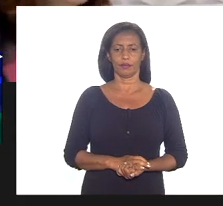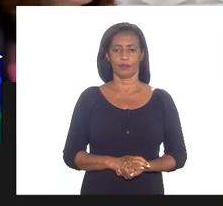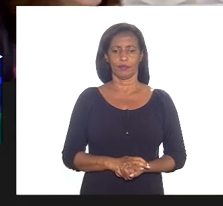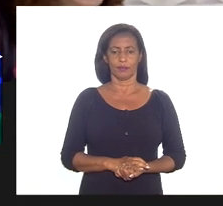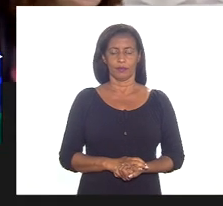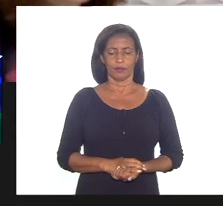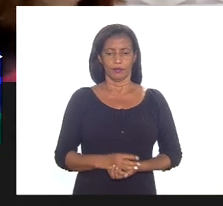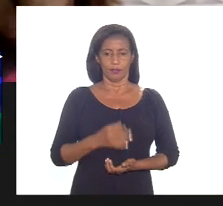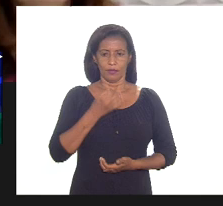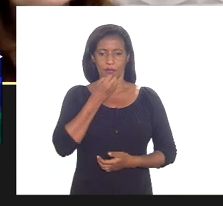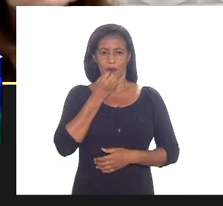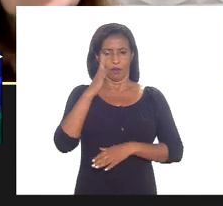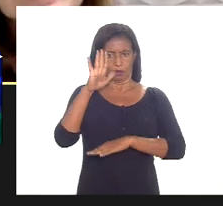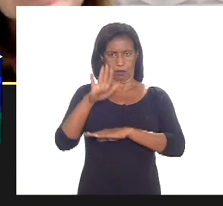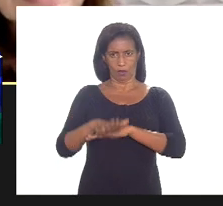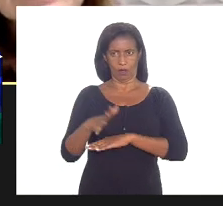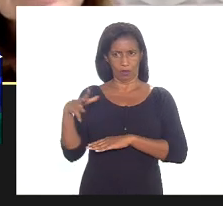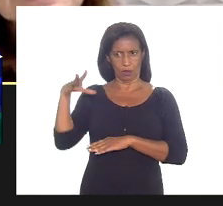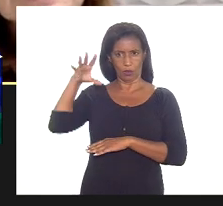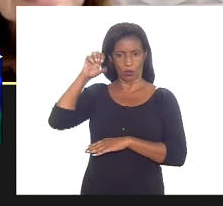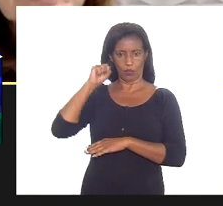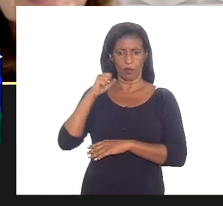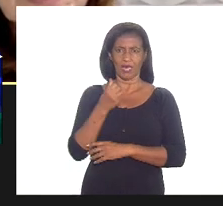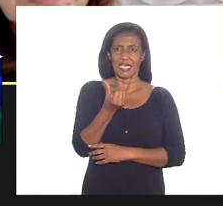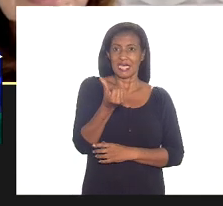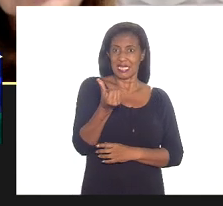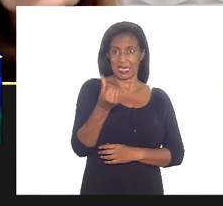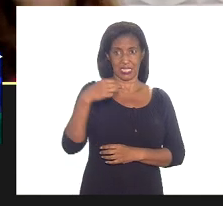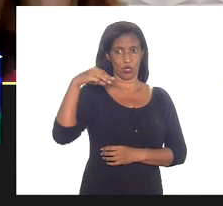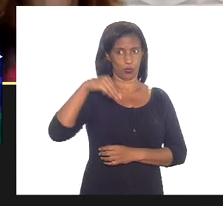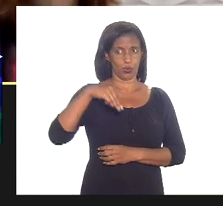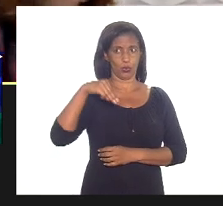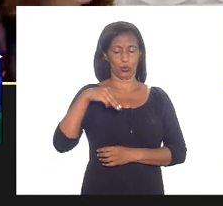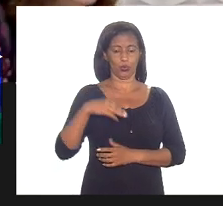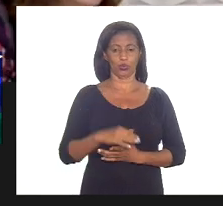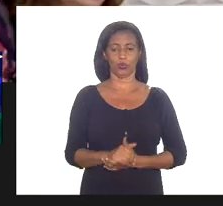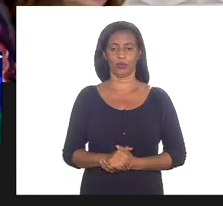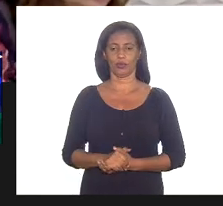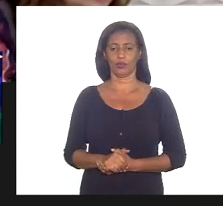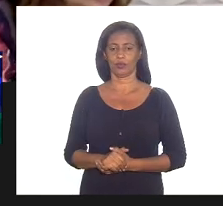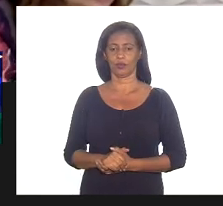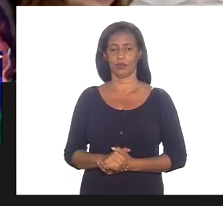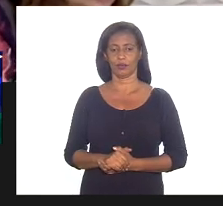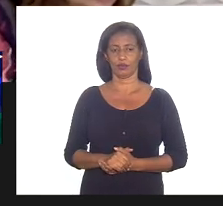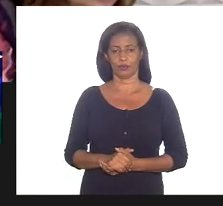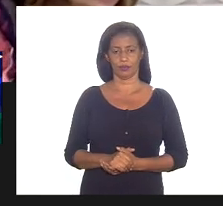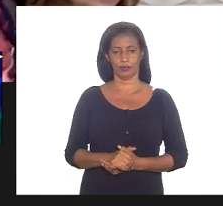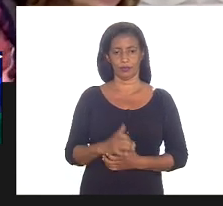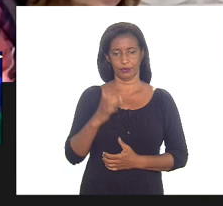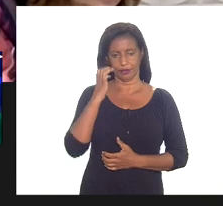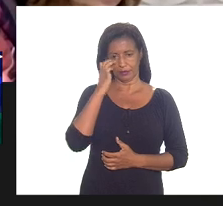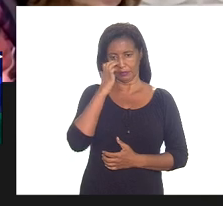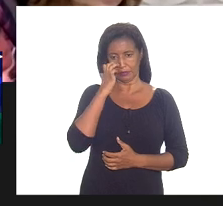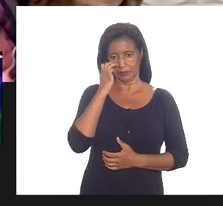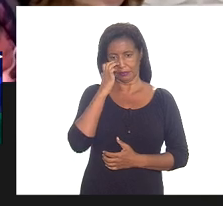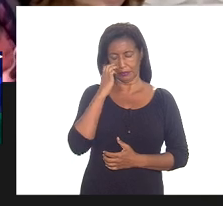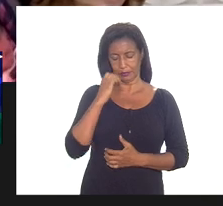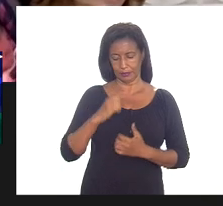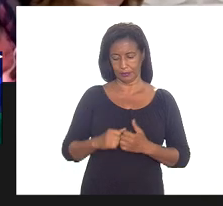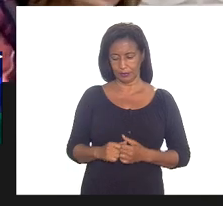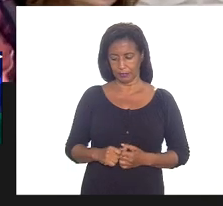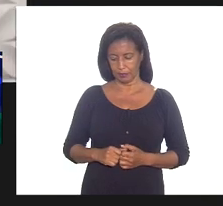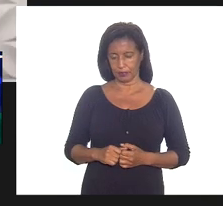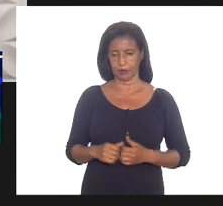tá me ouvindo Marta vossa excelência tem seis minutos Obrigado Marta é a